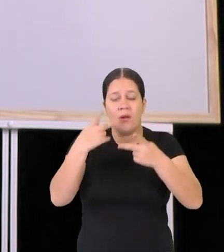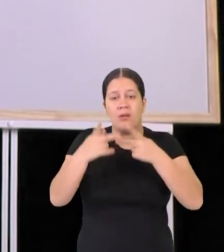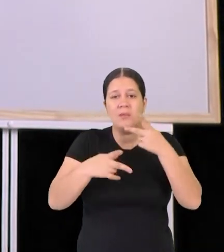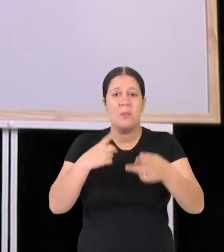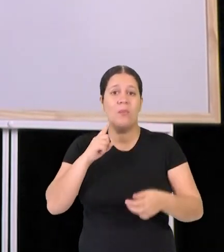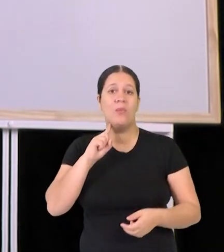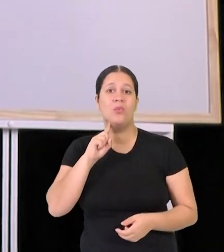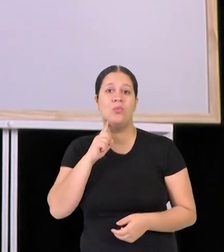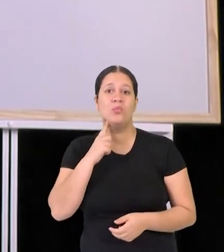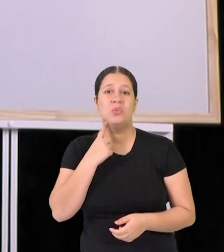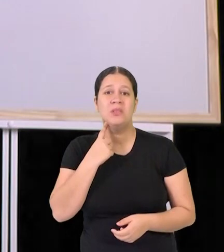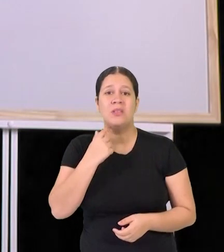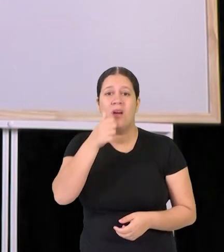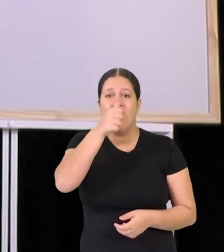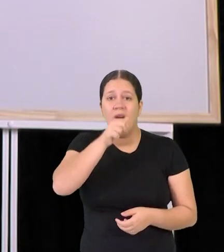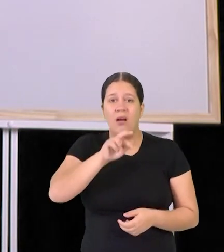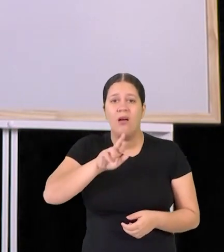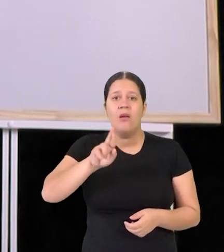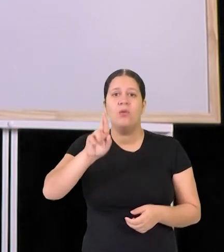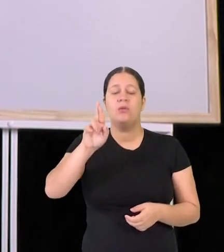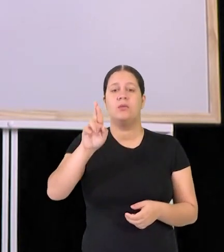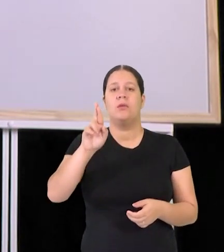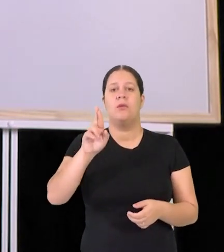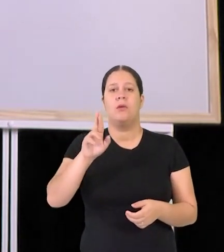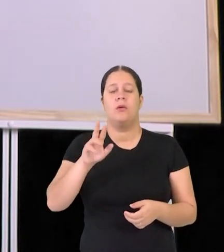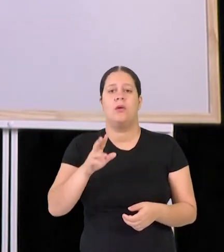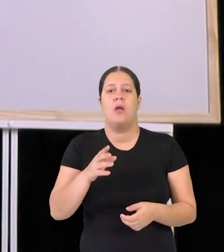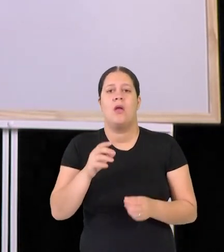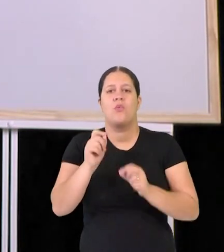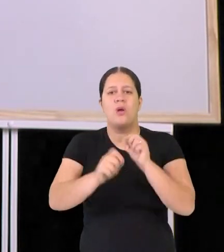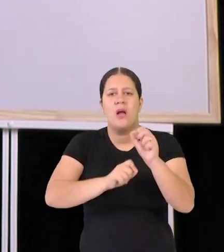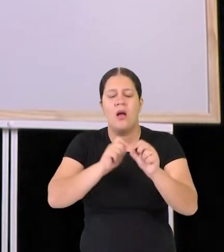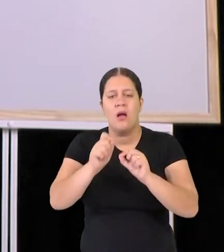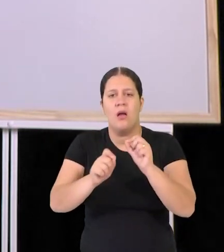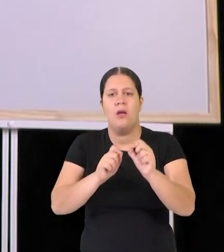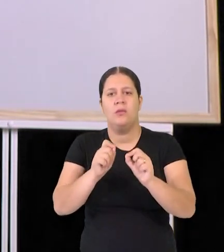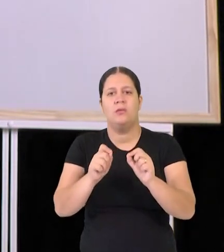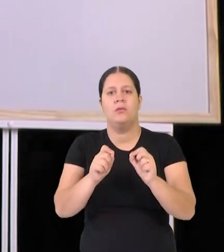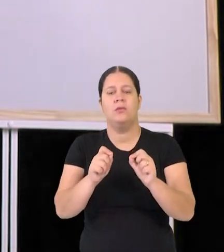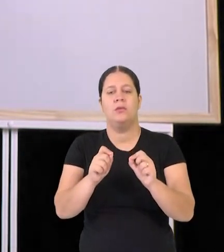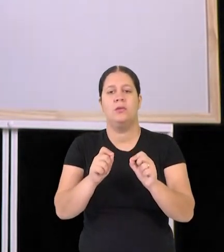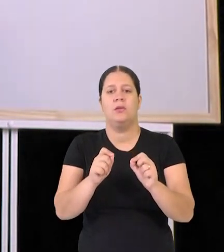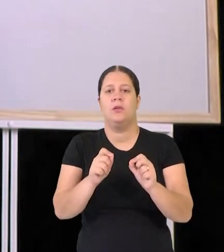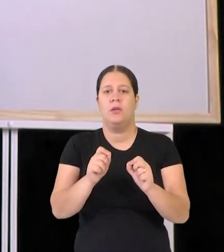poluição, pessoal, certo? Eu estou falando de poluição. Ou seja, o que significa isso?